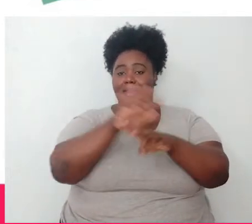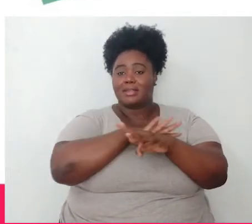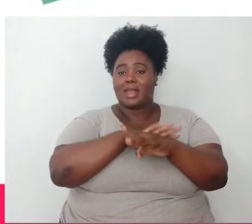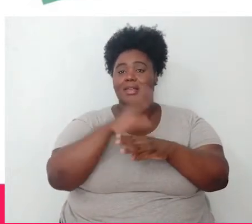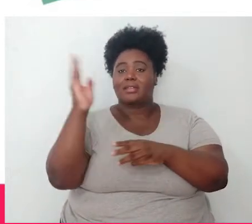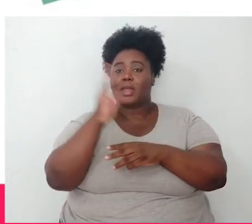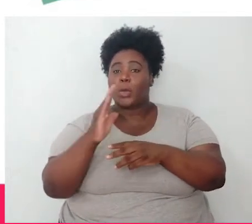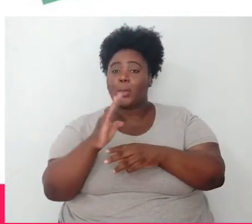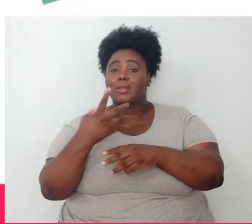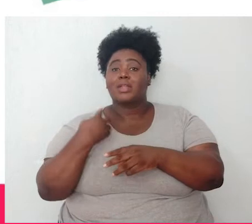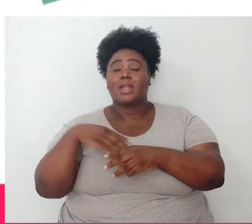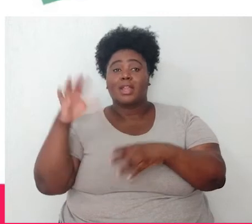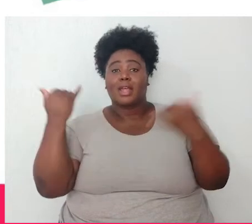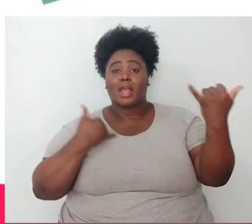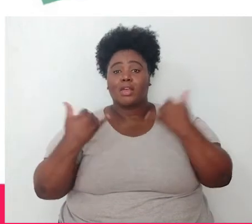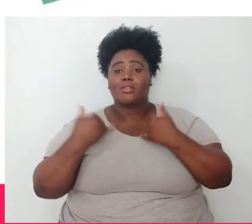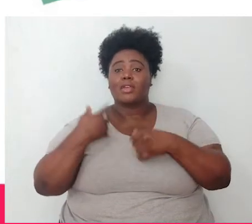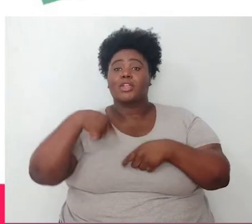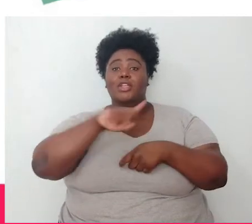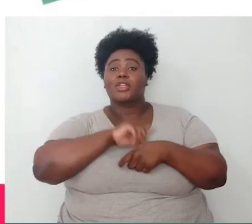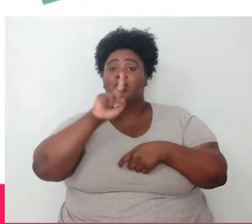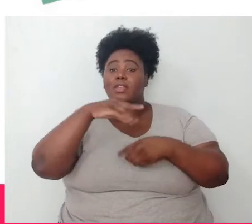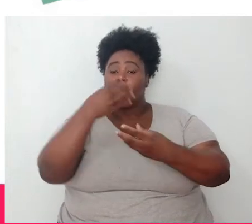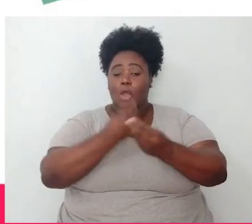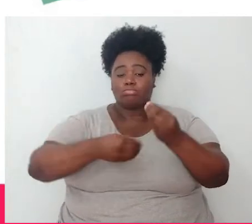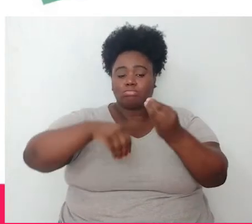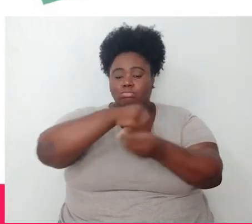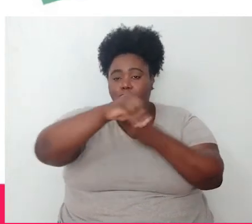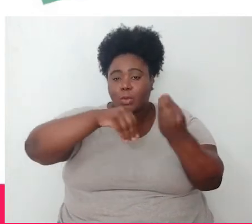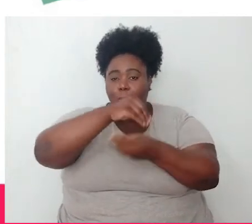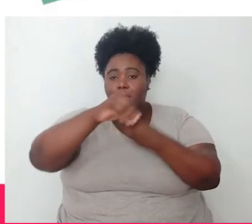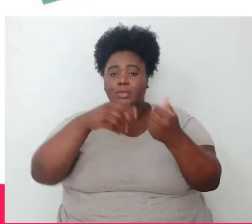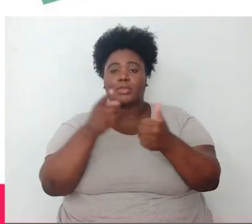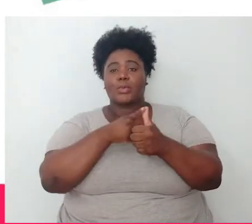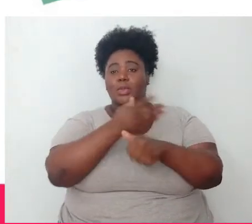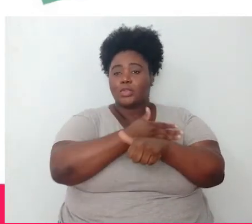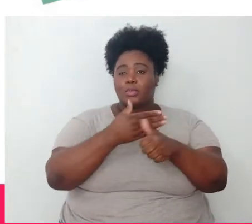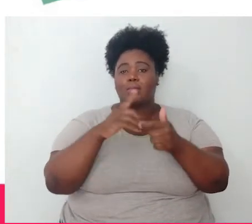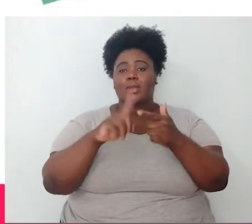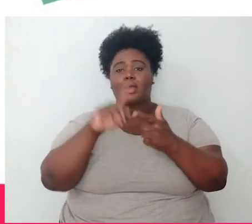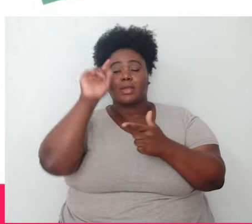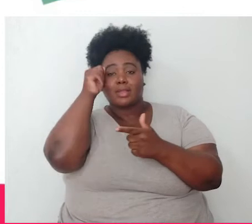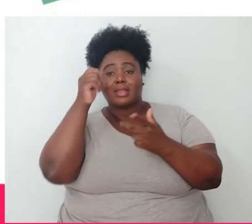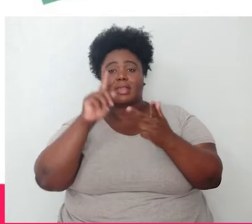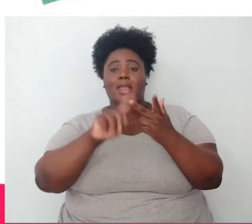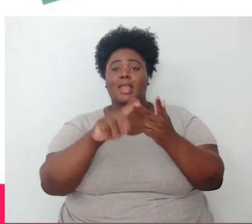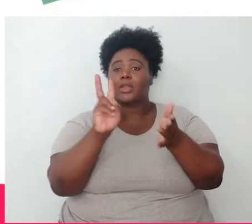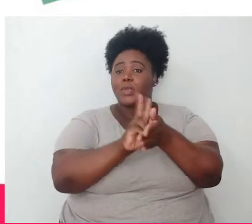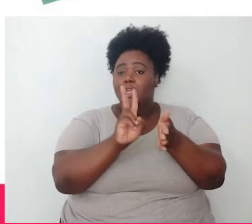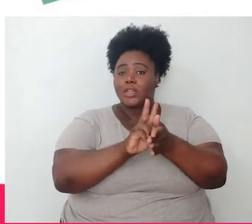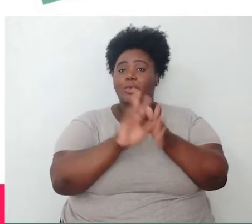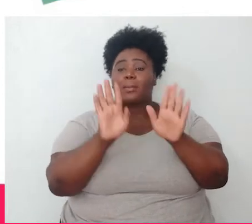brasileiro escuta ouvindo que somos uma mistura, né? De branco, negro e índio. Só que nessa mistura de branco, negro